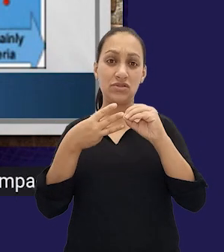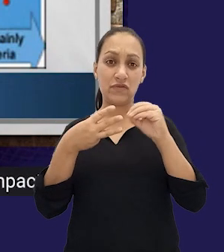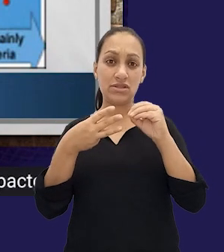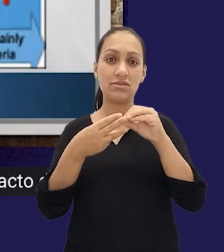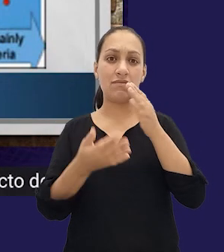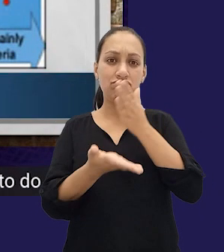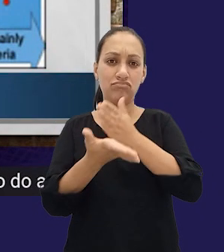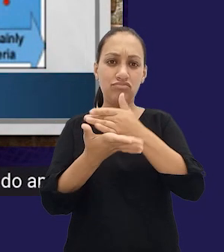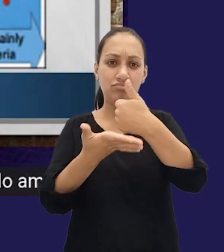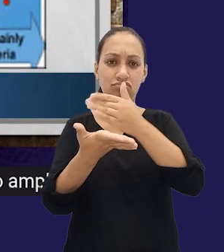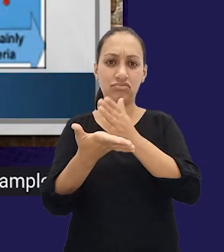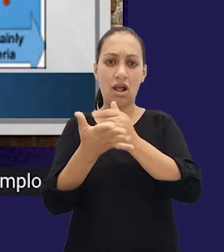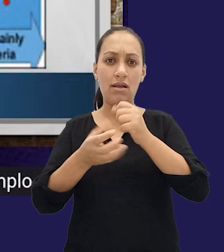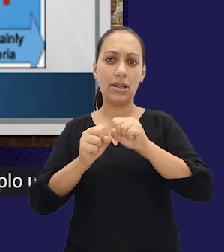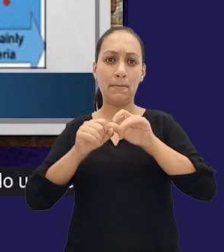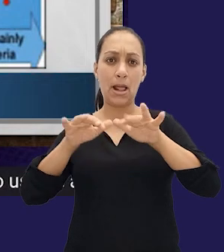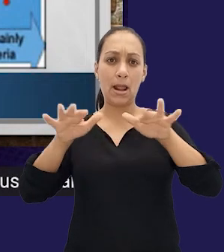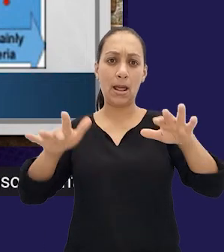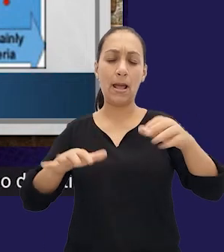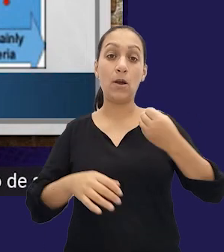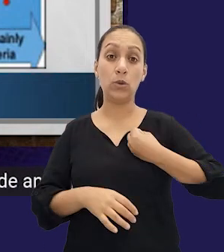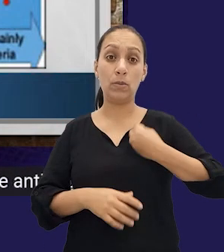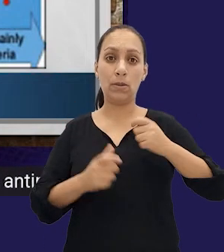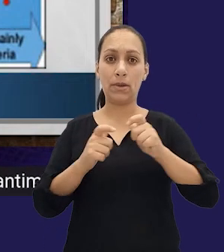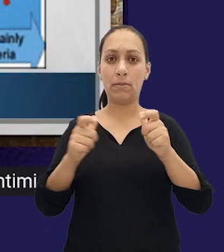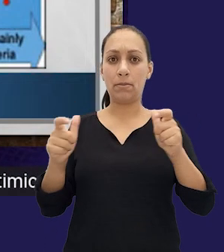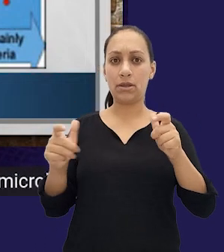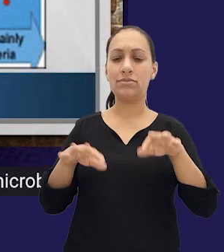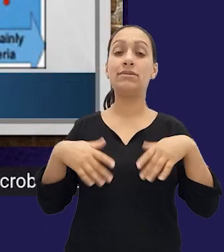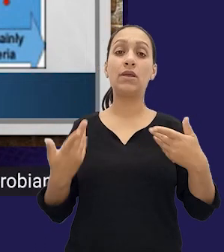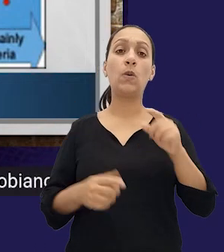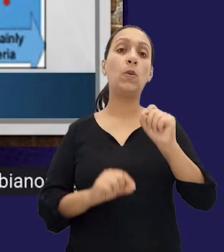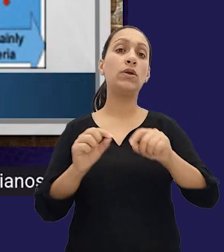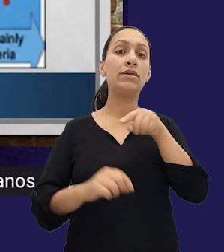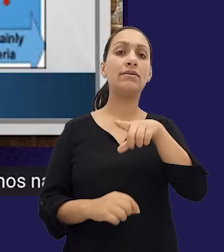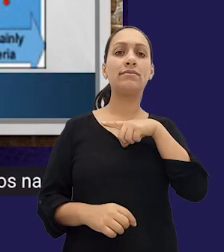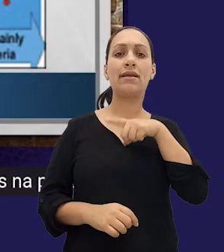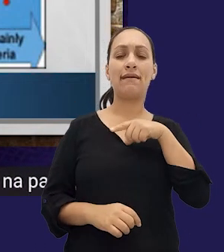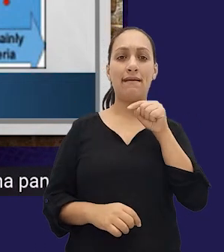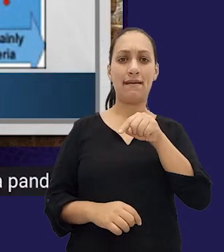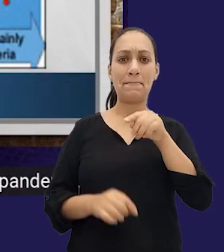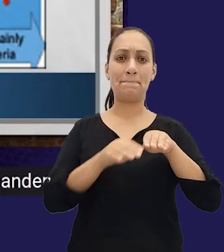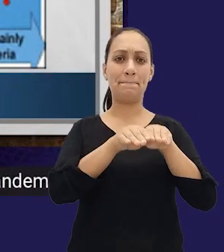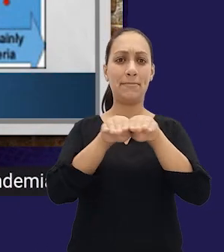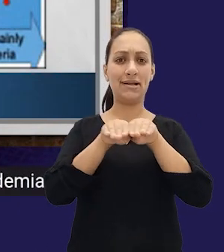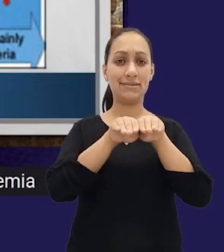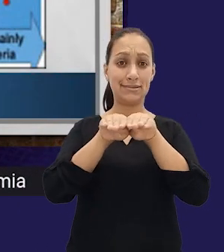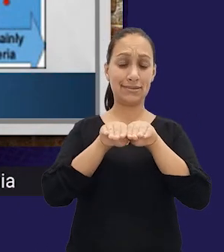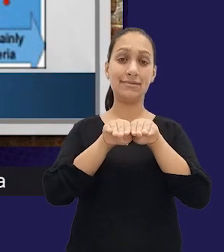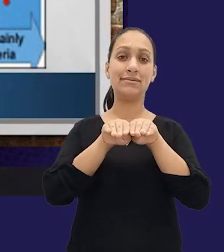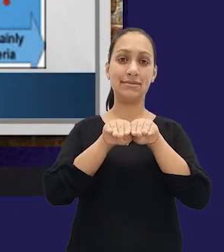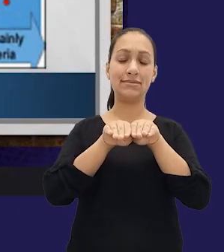número. E a tendência é que nós tenhamos aí o quê? Um padrão de